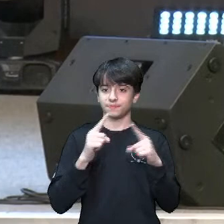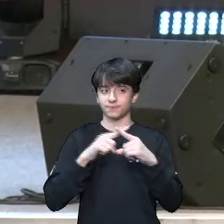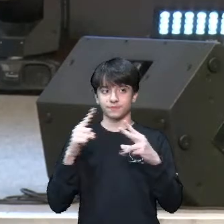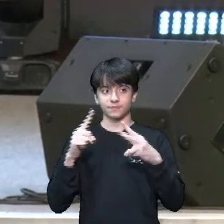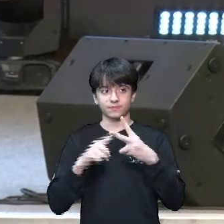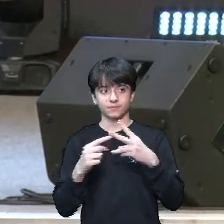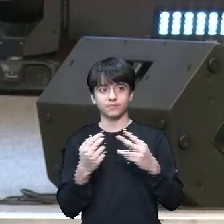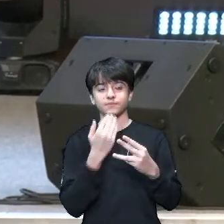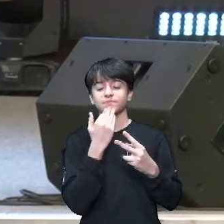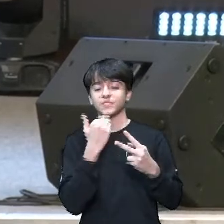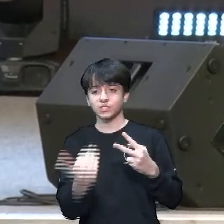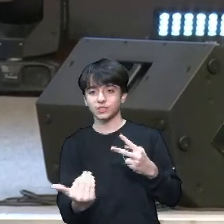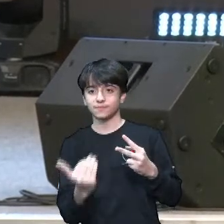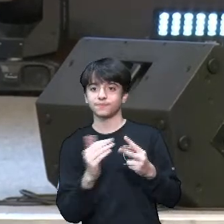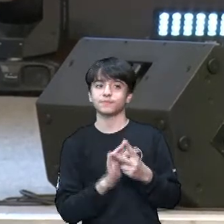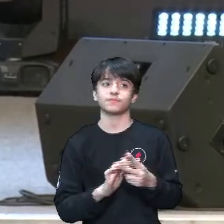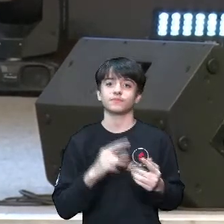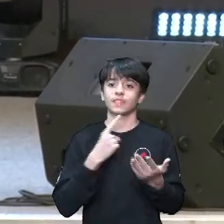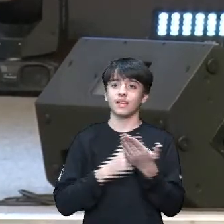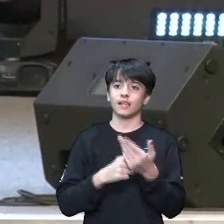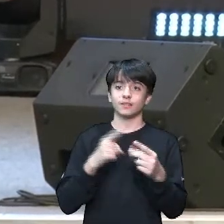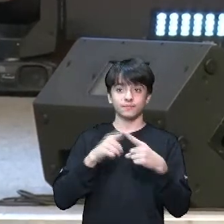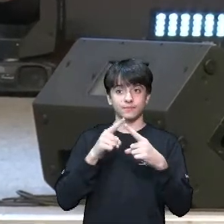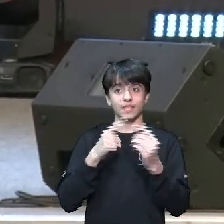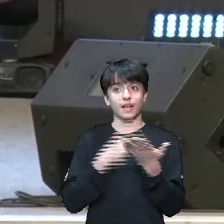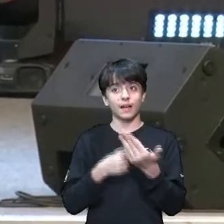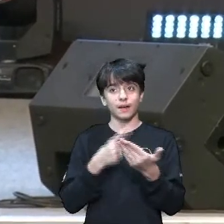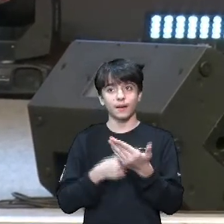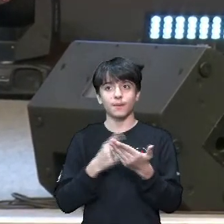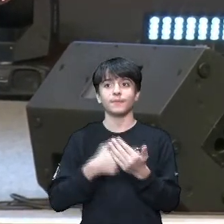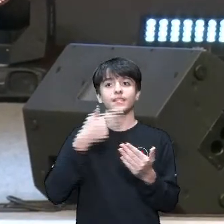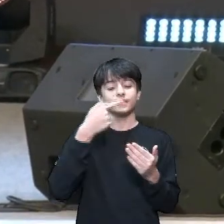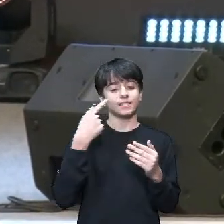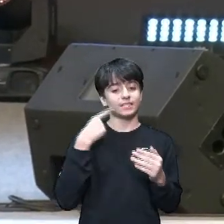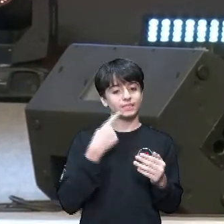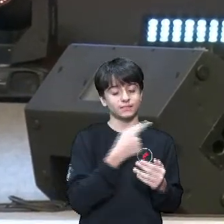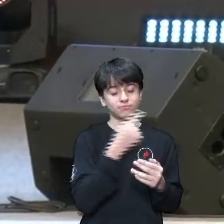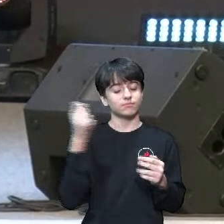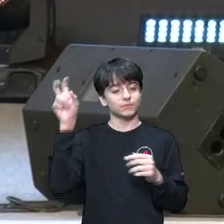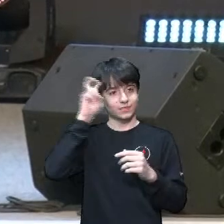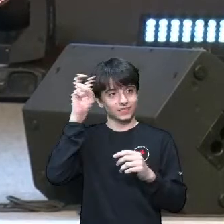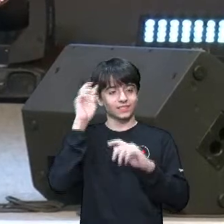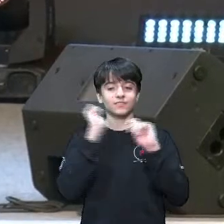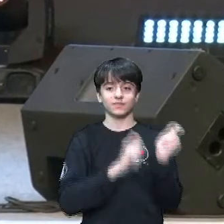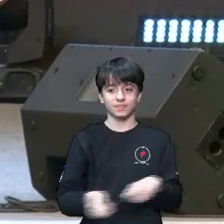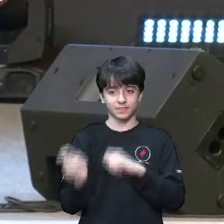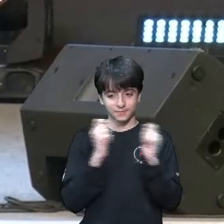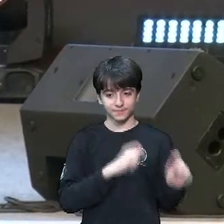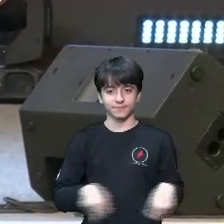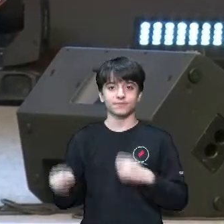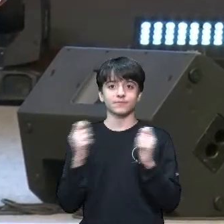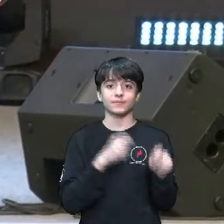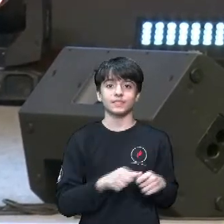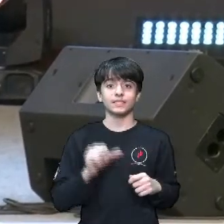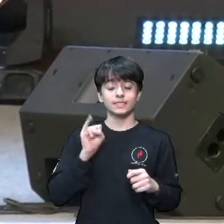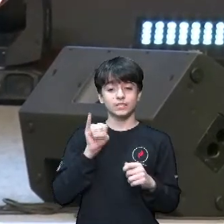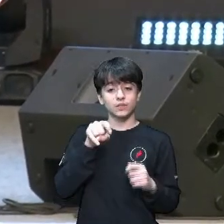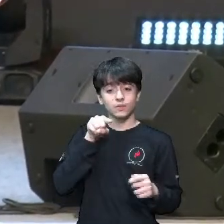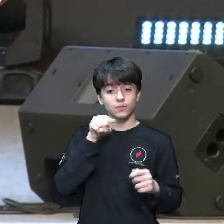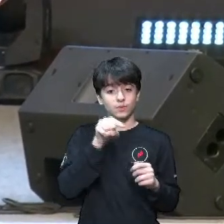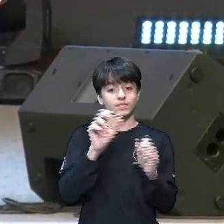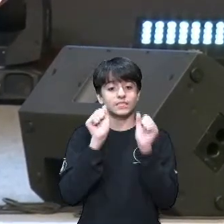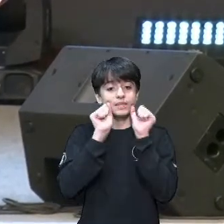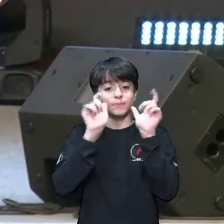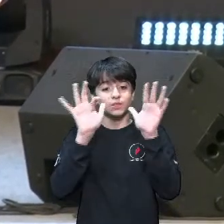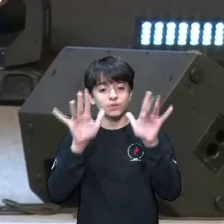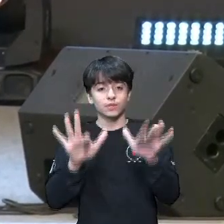você. A campanha, ela consiste em 7 quinta-feiras consecutivas. E caso você seja abençoado, nós